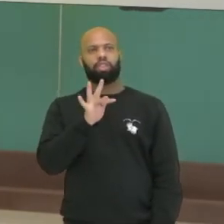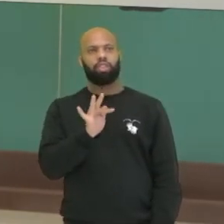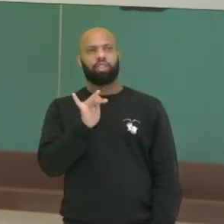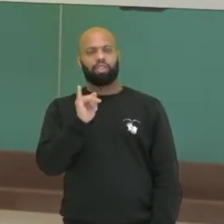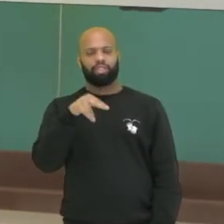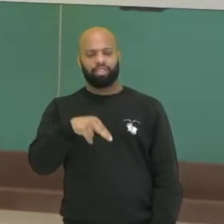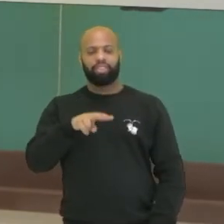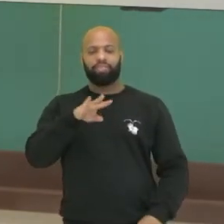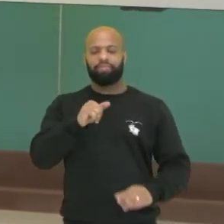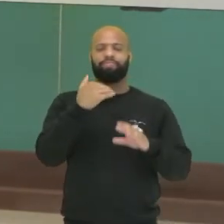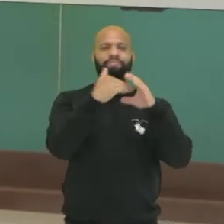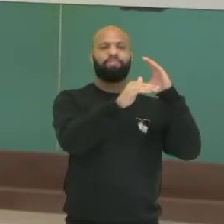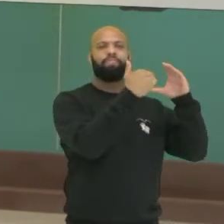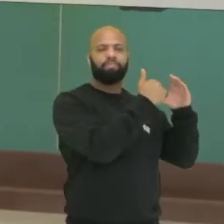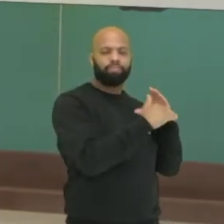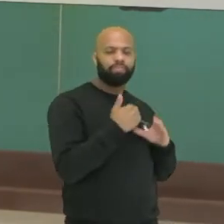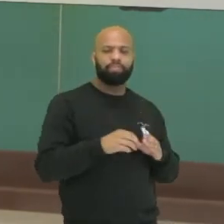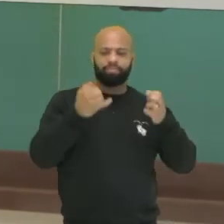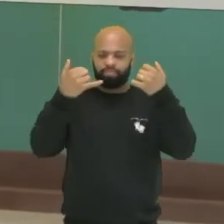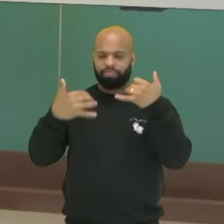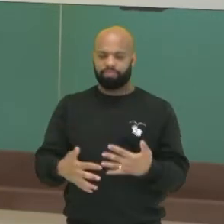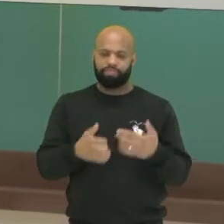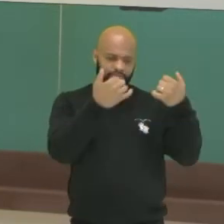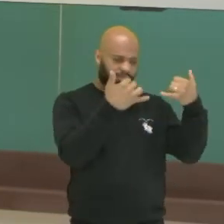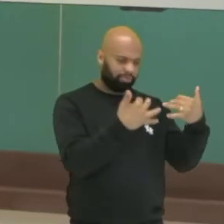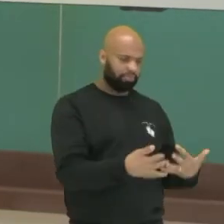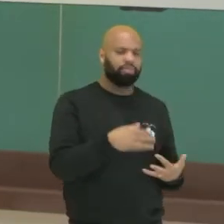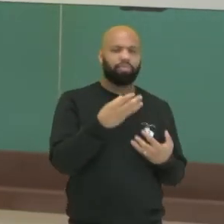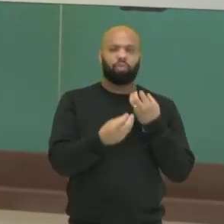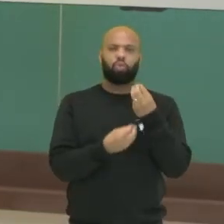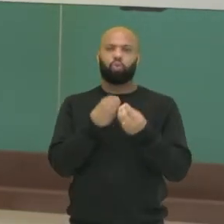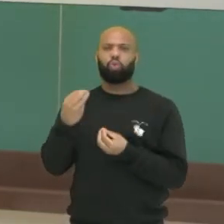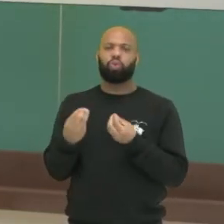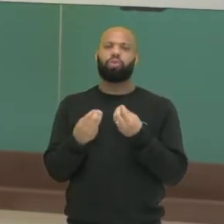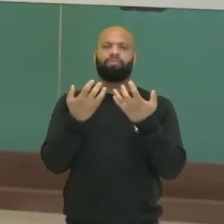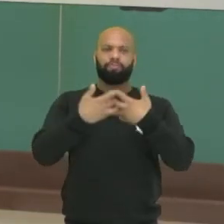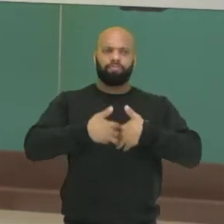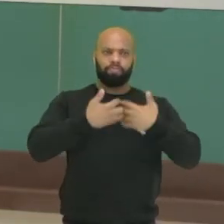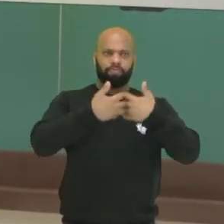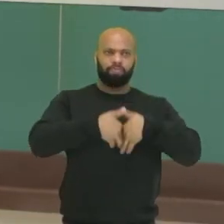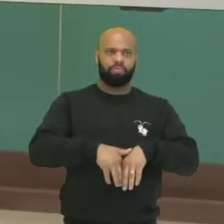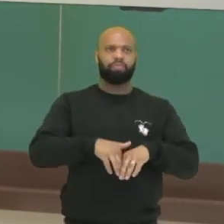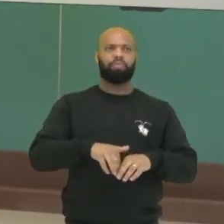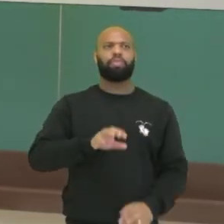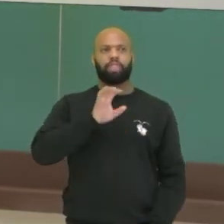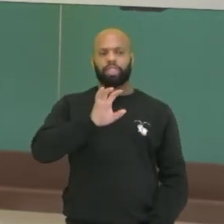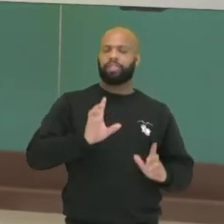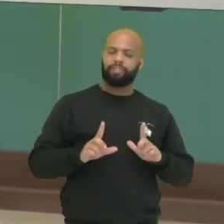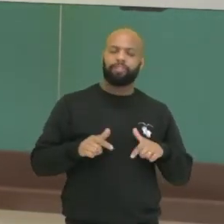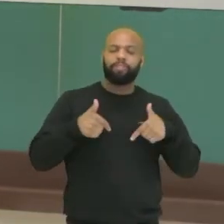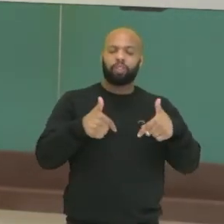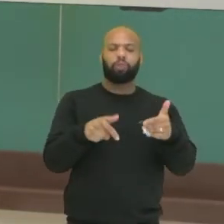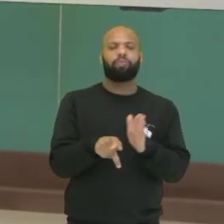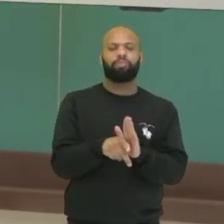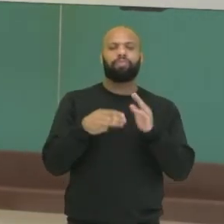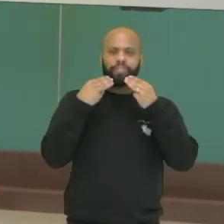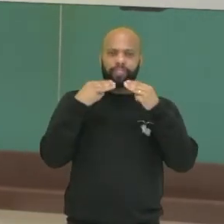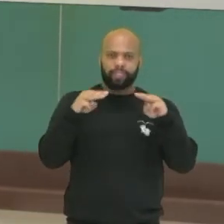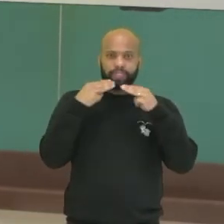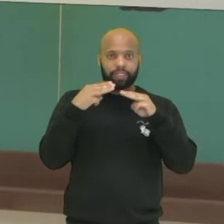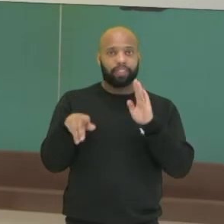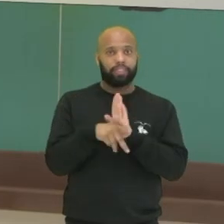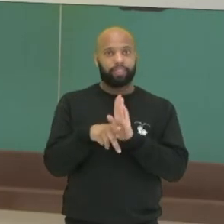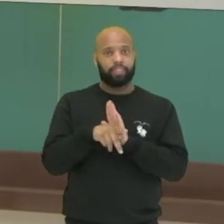as agências de publicidades, para explicar como que funciona efetivamente a ação de marketing